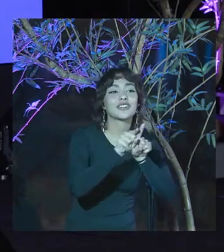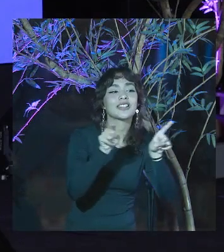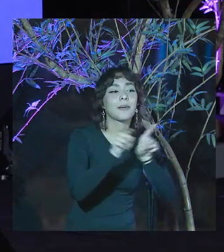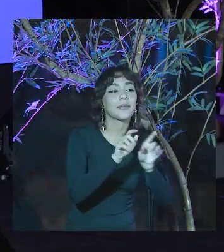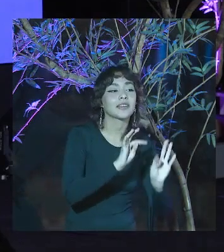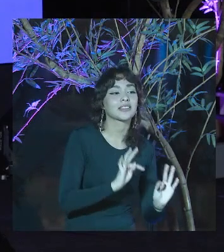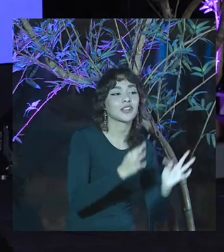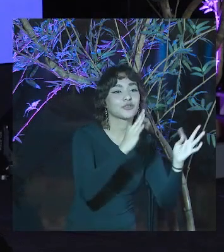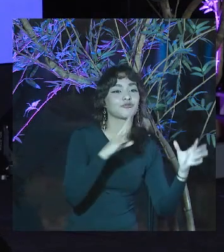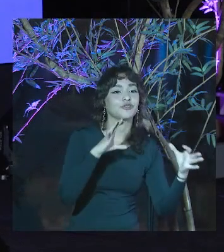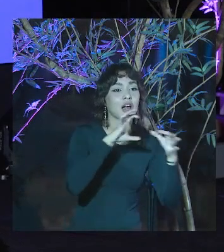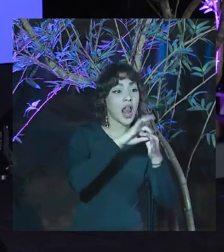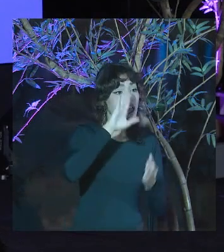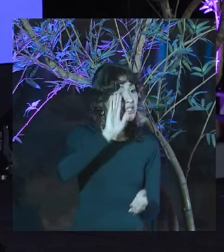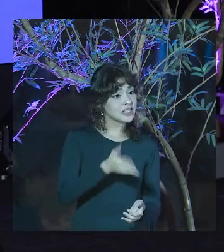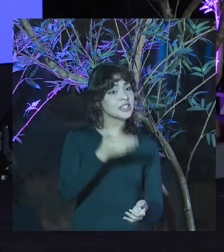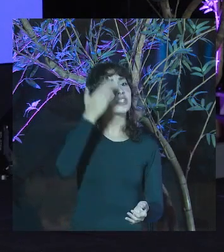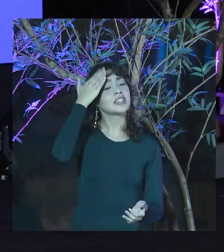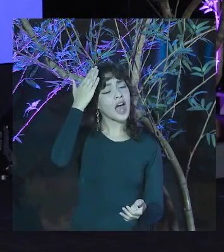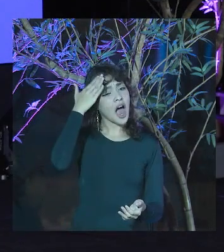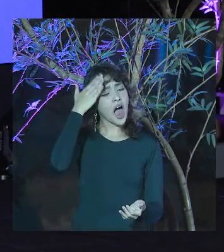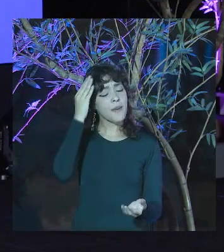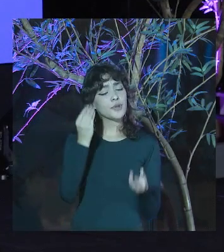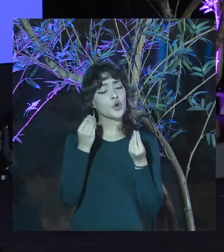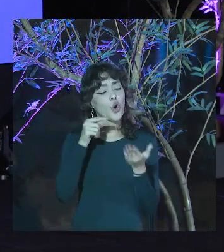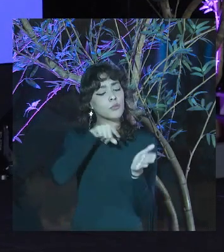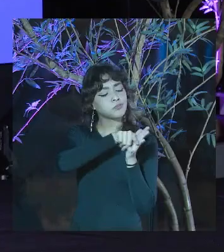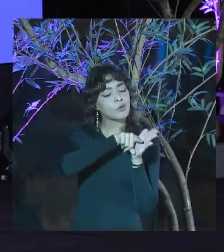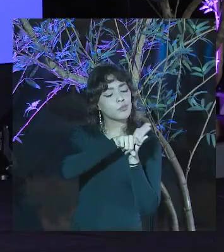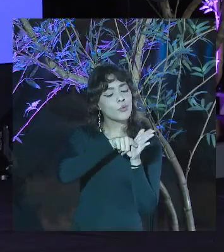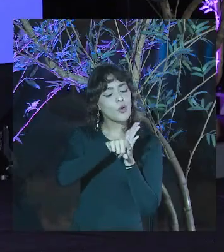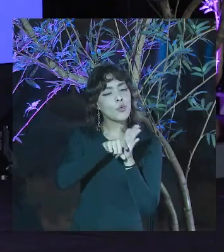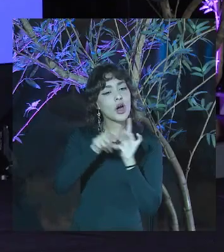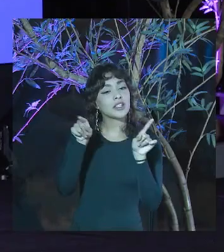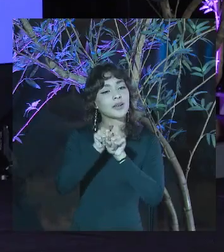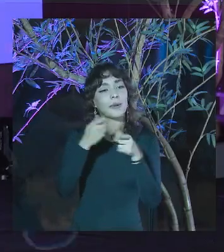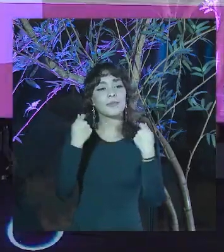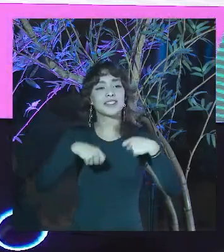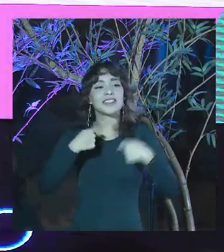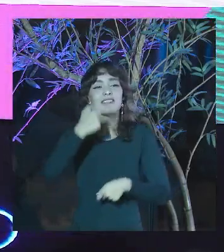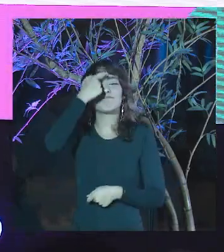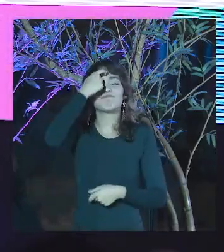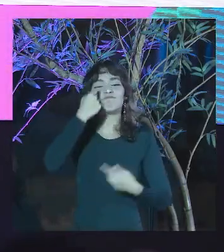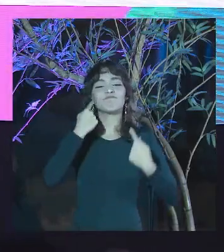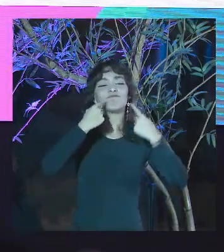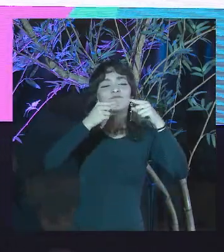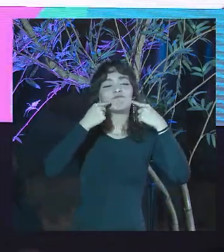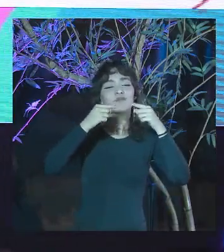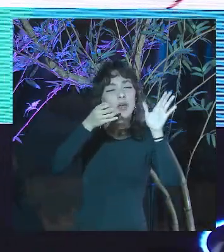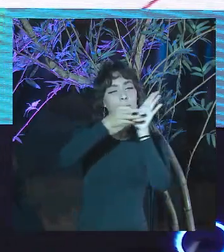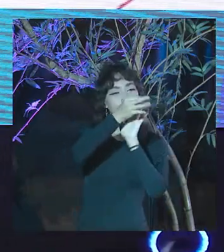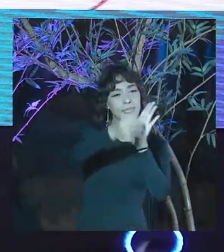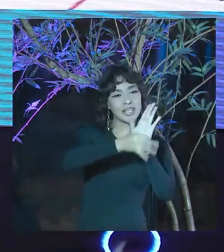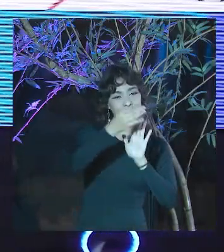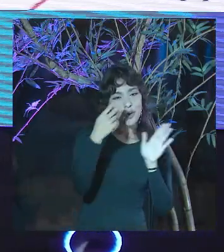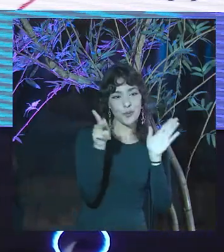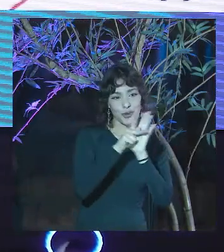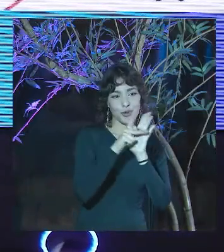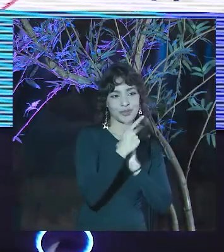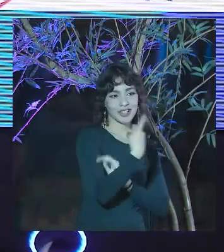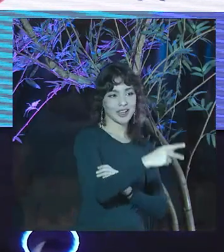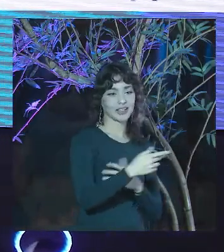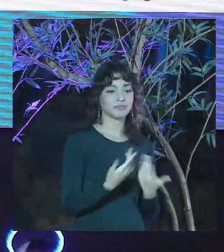Ela sabe onde buscar. E ela também tem que ser crítica para lidar com essa informação. No meio desse